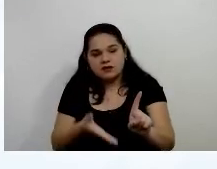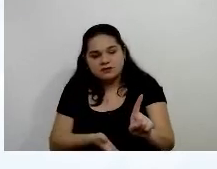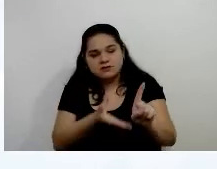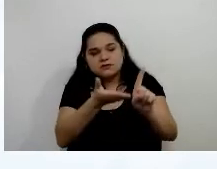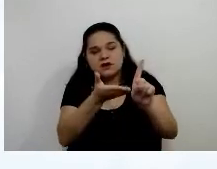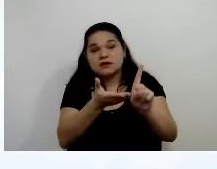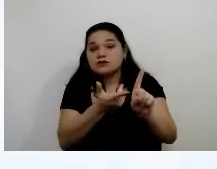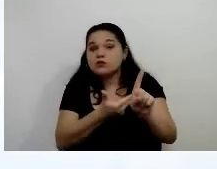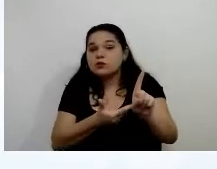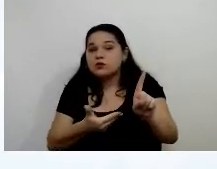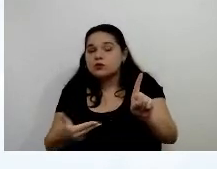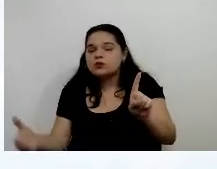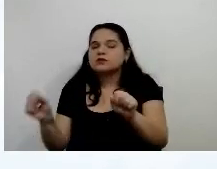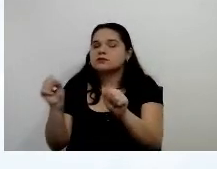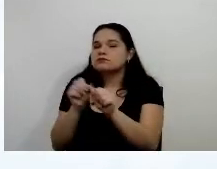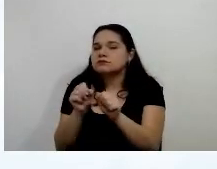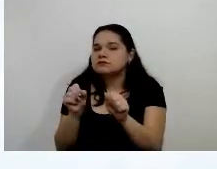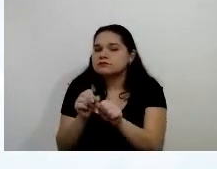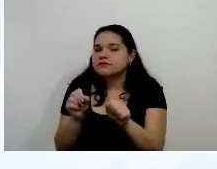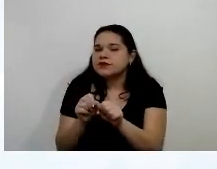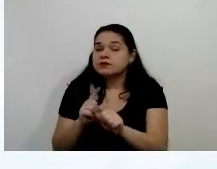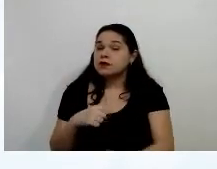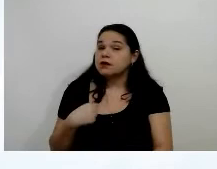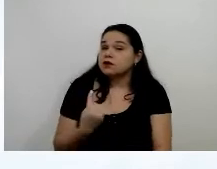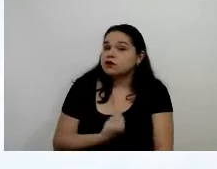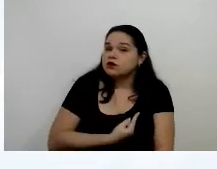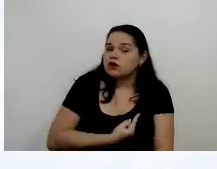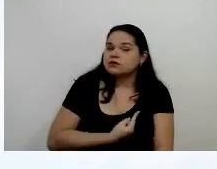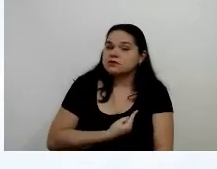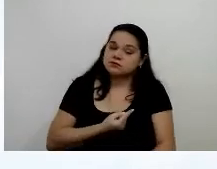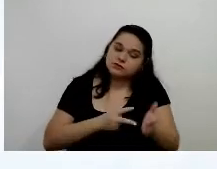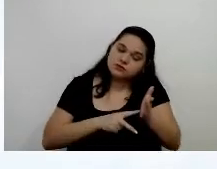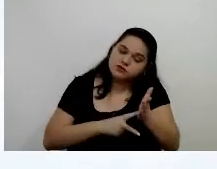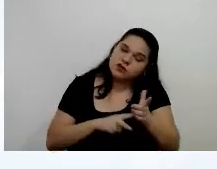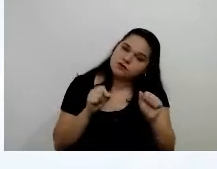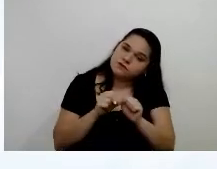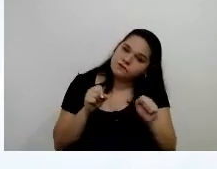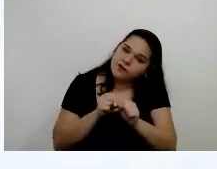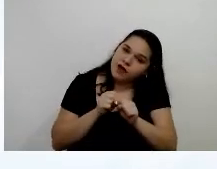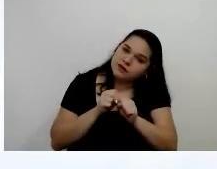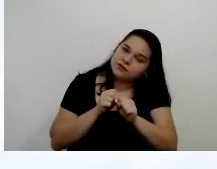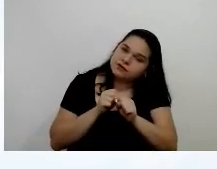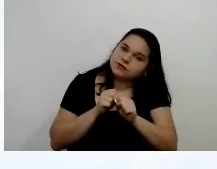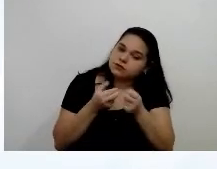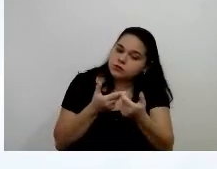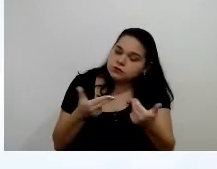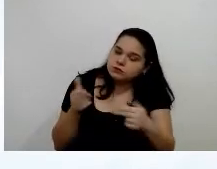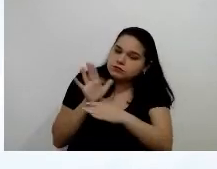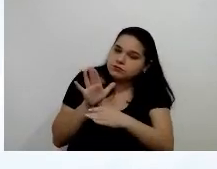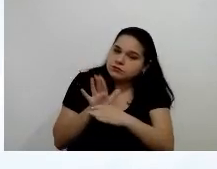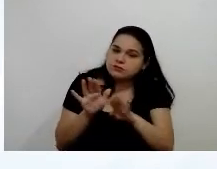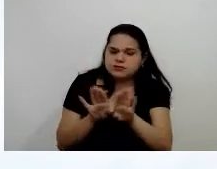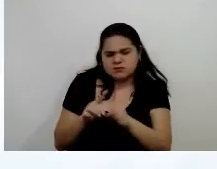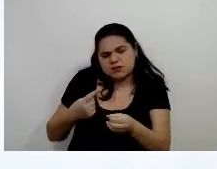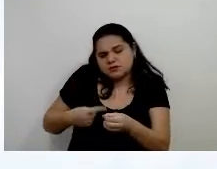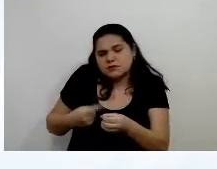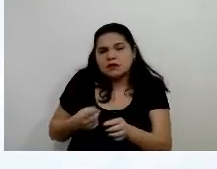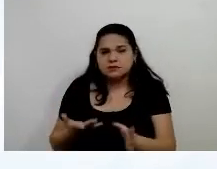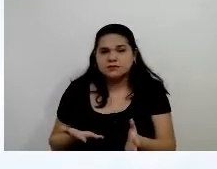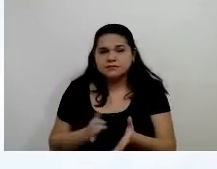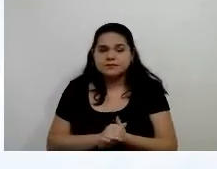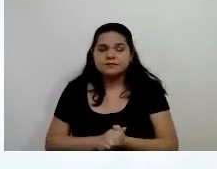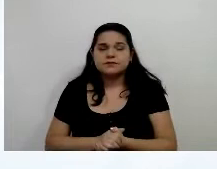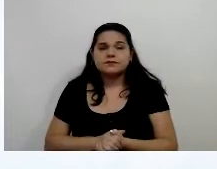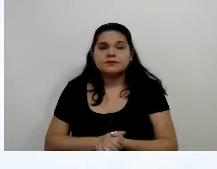ações que a gente toma como sindicato e também que se espera como município.